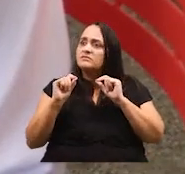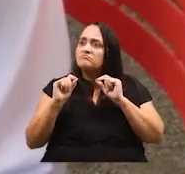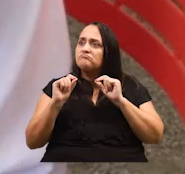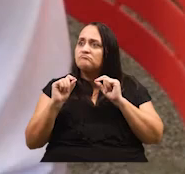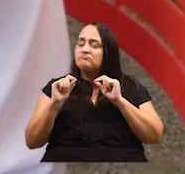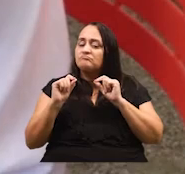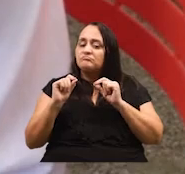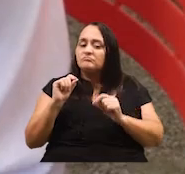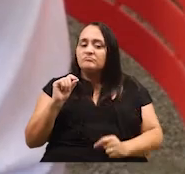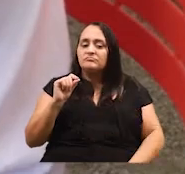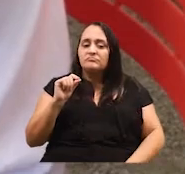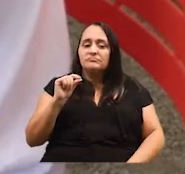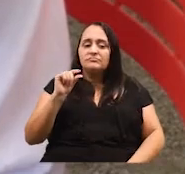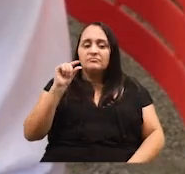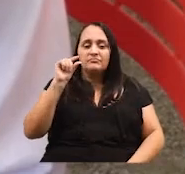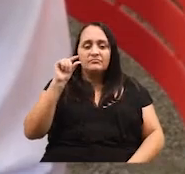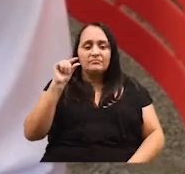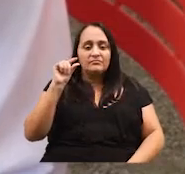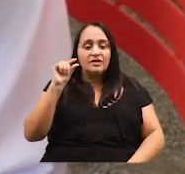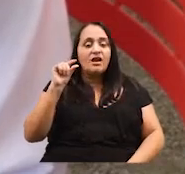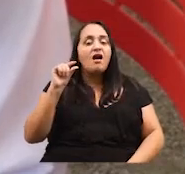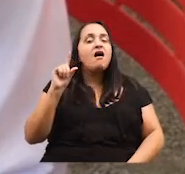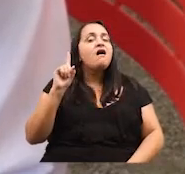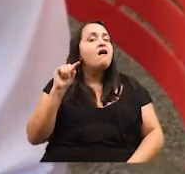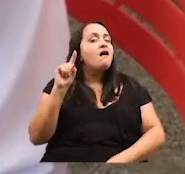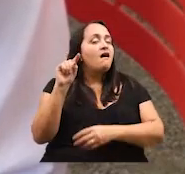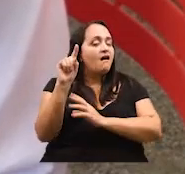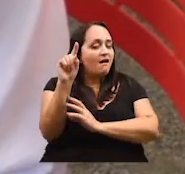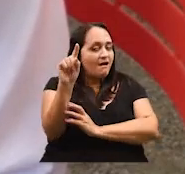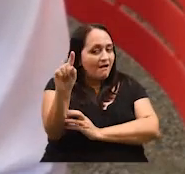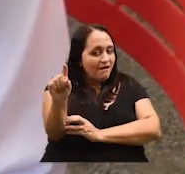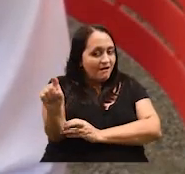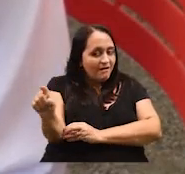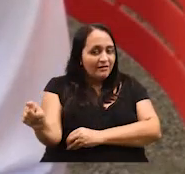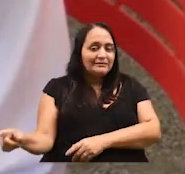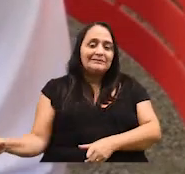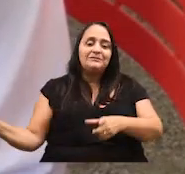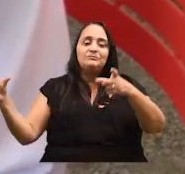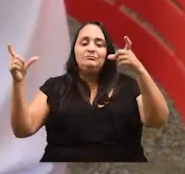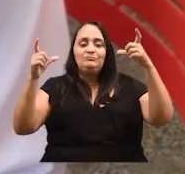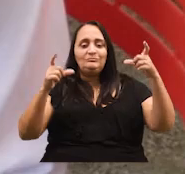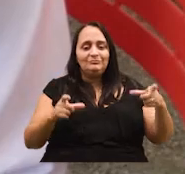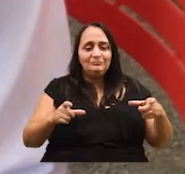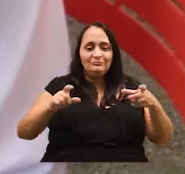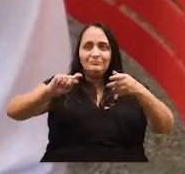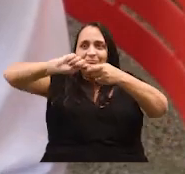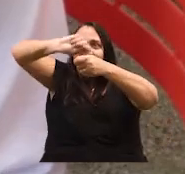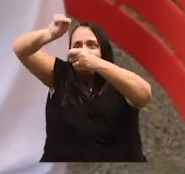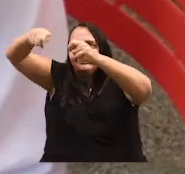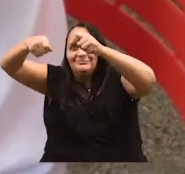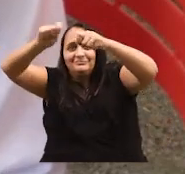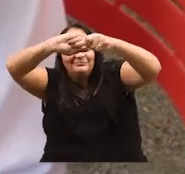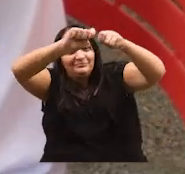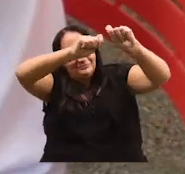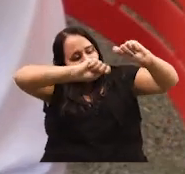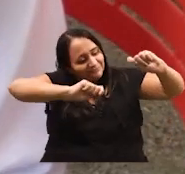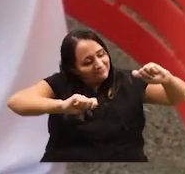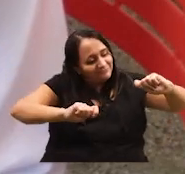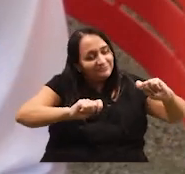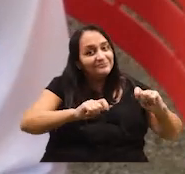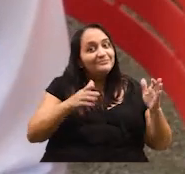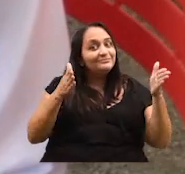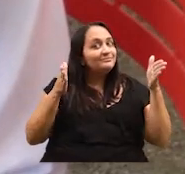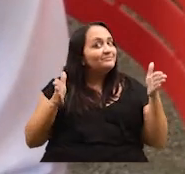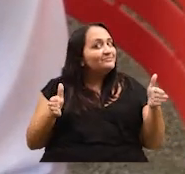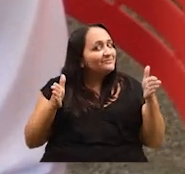eu coloquei os cravos? Recipiente. Colocou no recipiente. Ah, eu coloquei num recipiente, não foi, Miguel? Concorda,